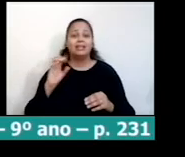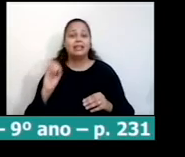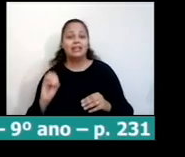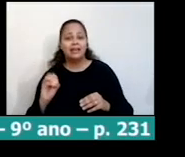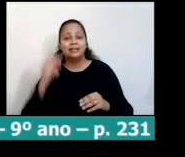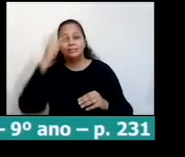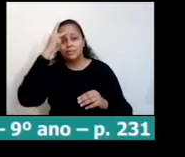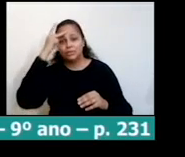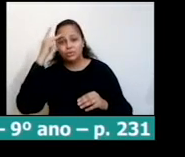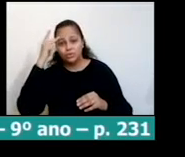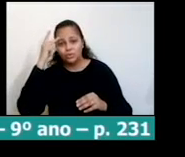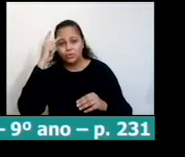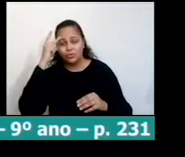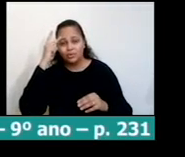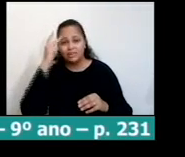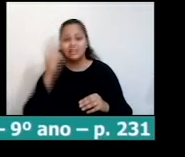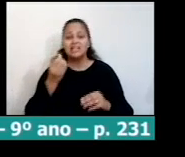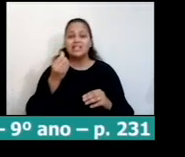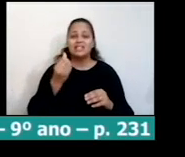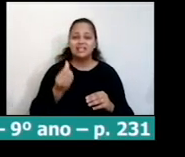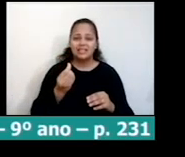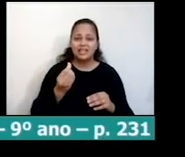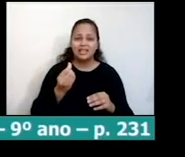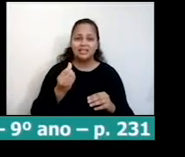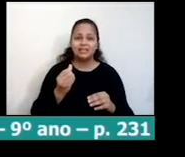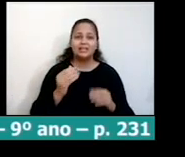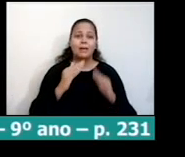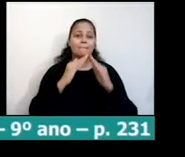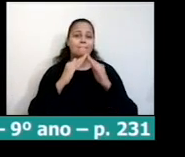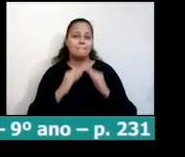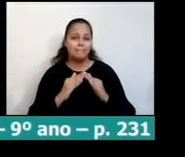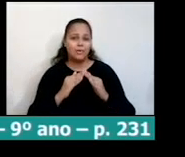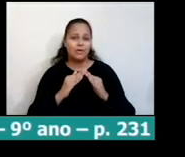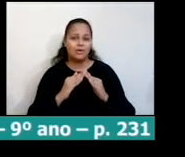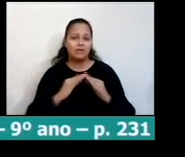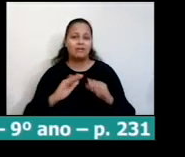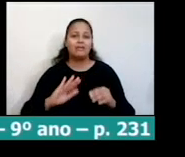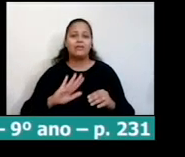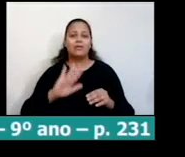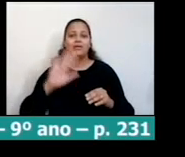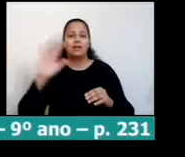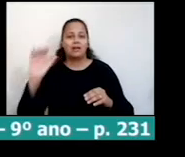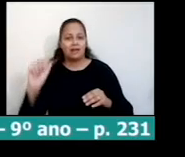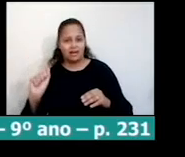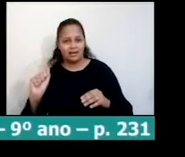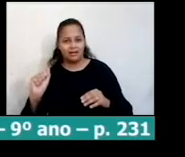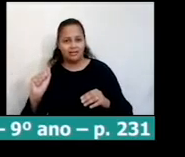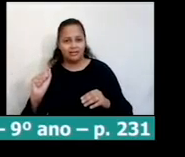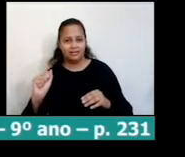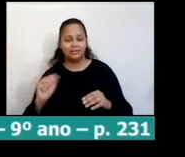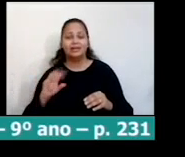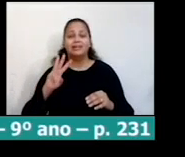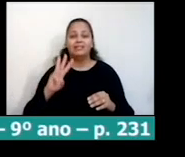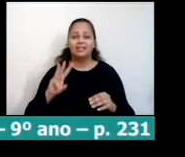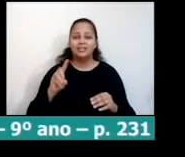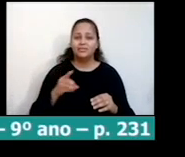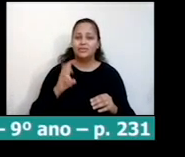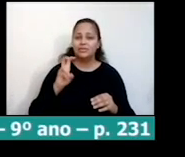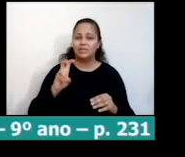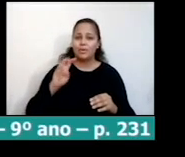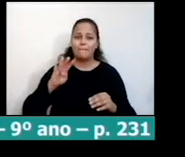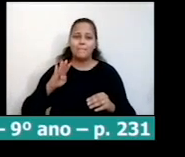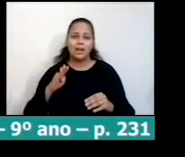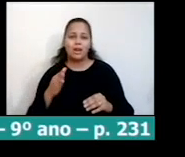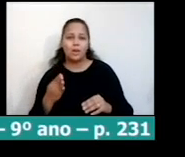Ásia. Se a gente pegar os 6 países mais populosos da Ásia e somar a população deles, vai dar 3,5 bilhões